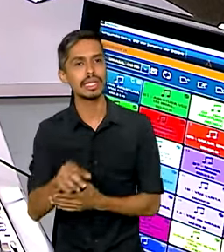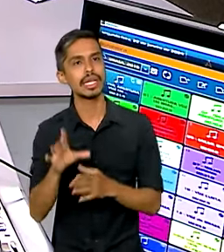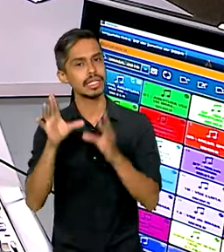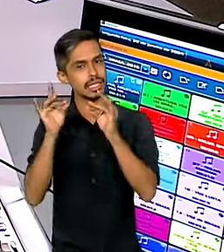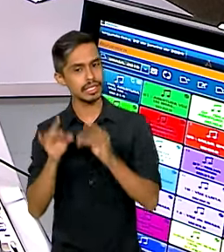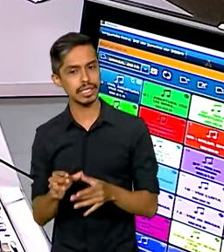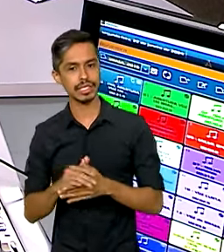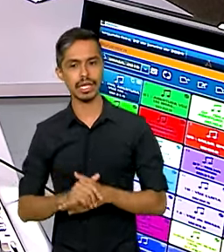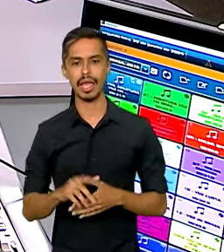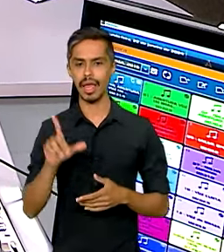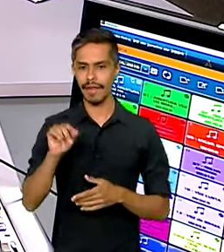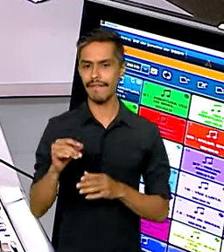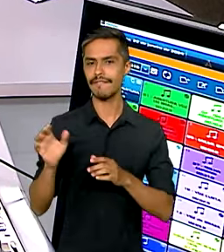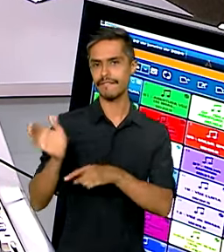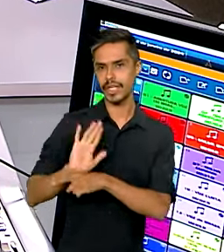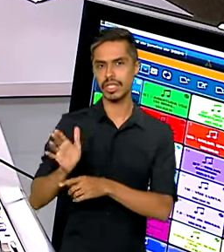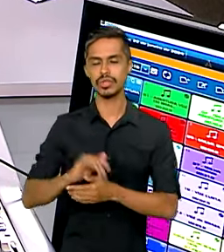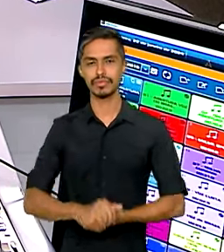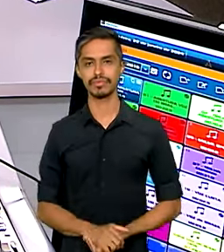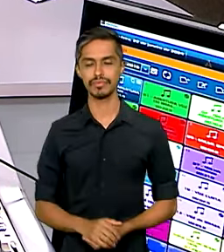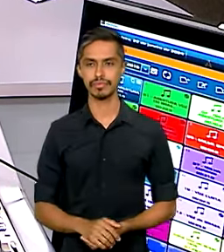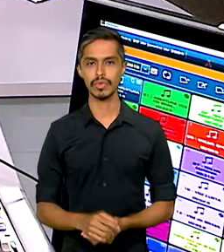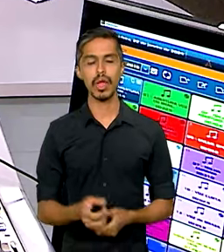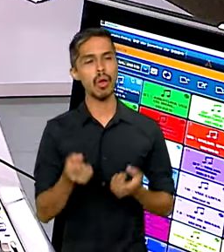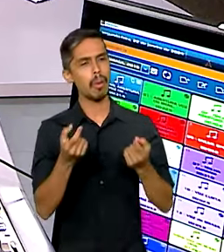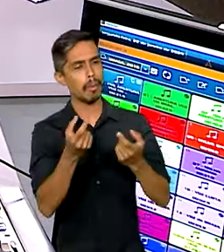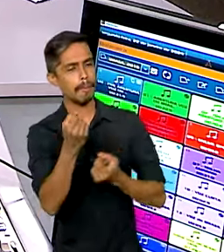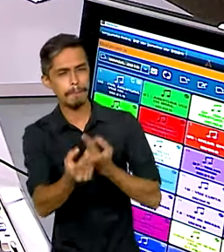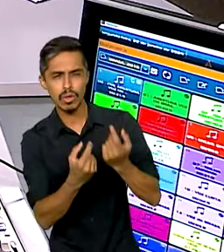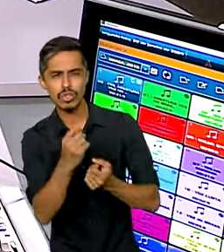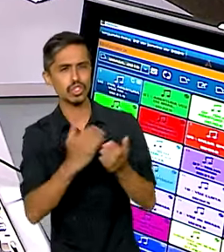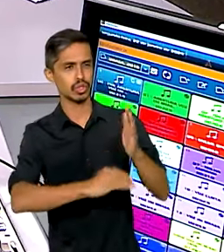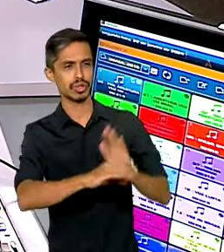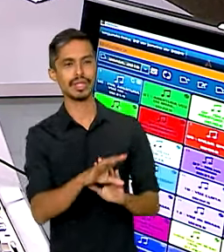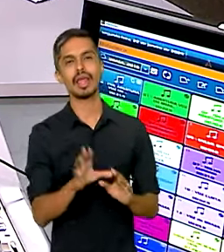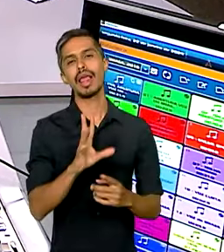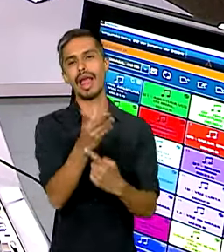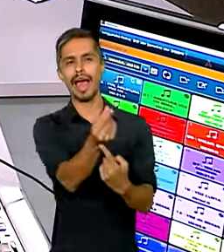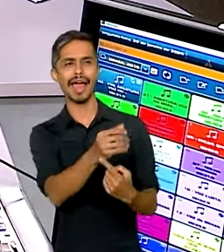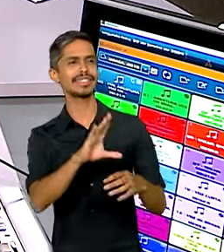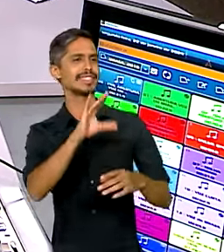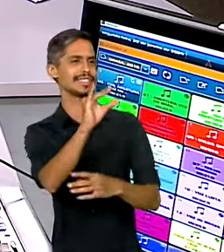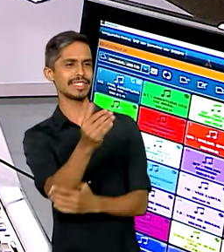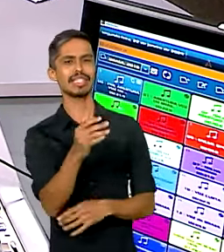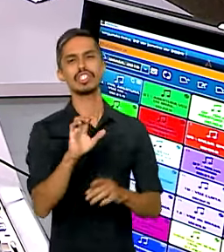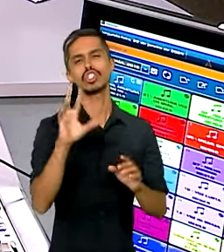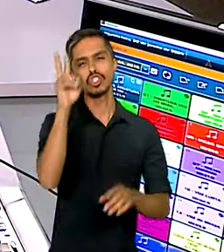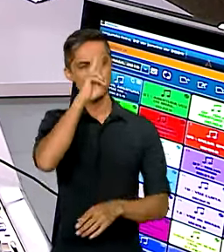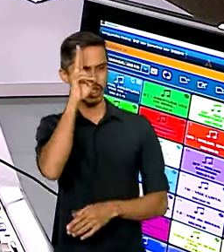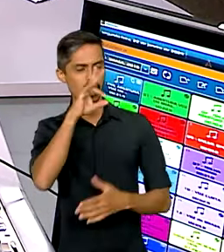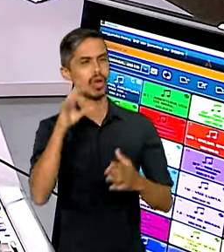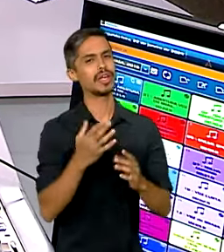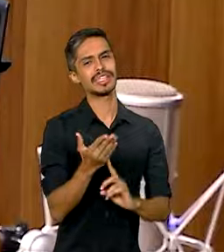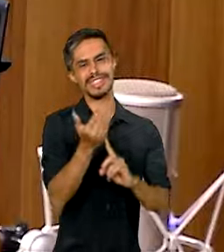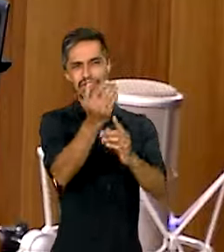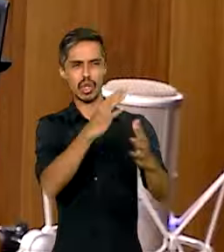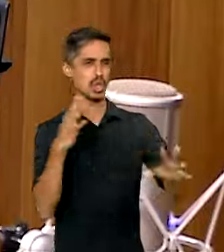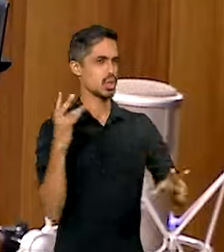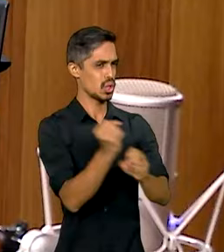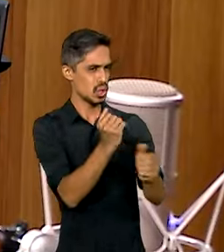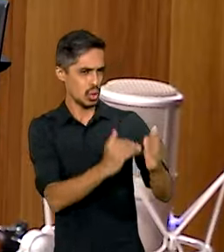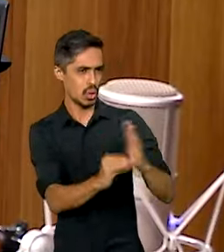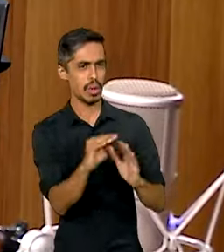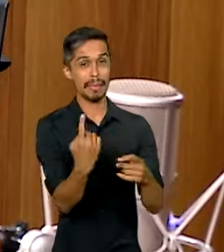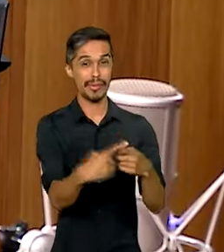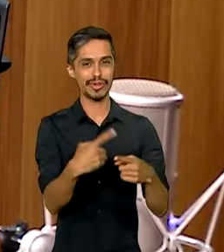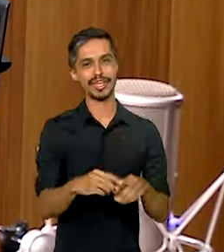peças históricas, vídeos? Um pouco de tudo. Vai ser um museu de arte, de ciência, de história, de tecnologia, porque a democracia se